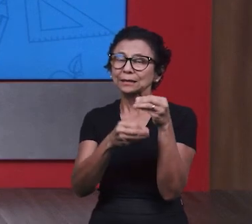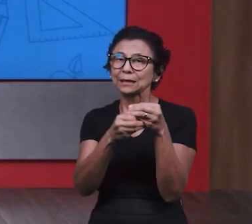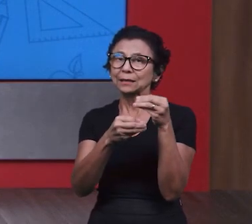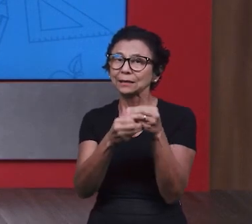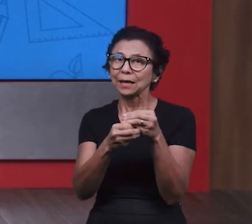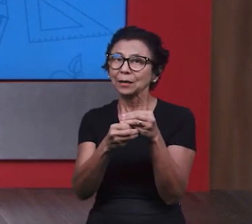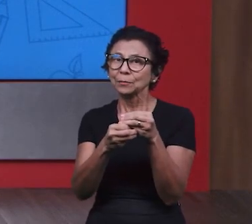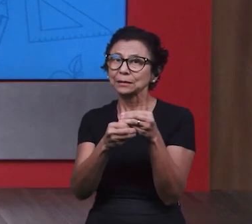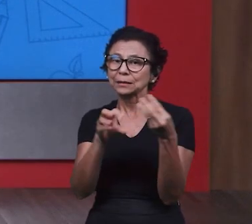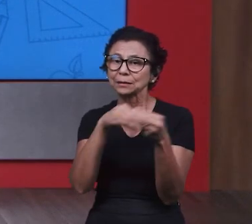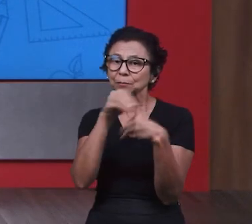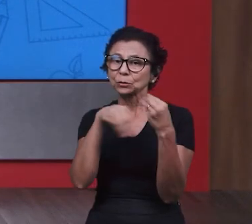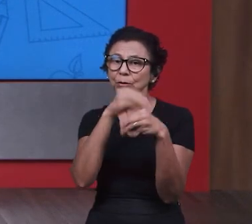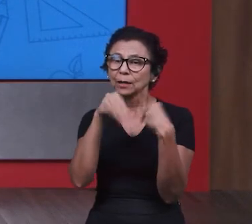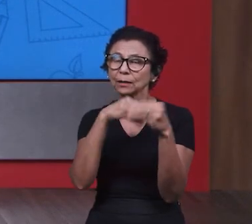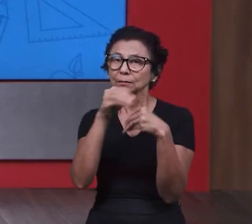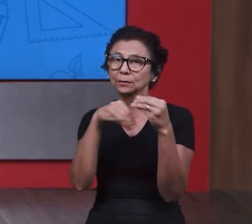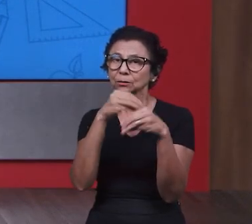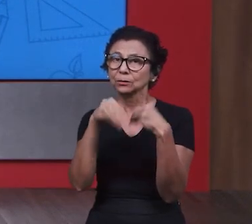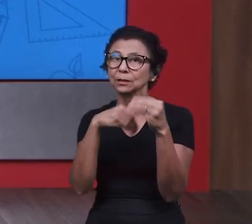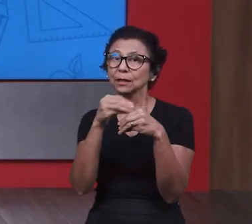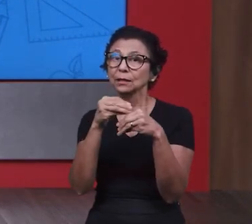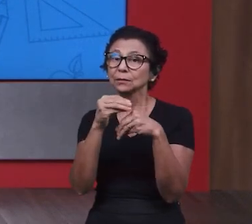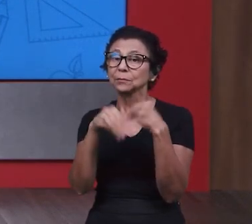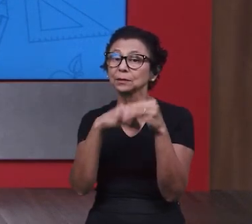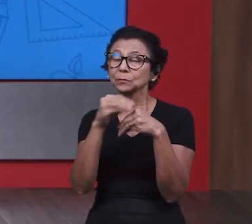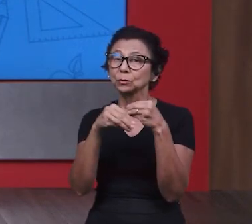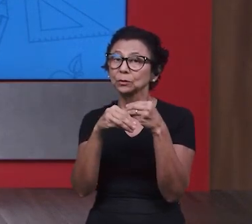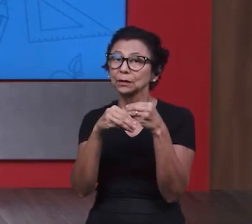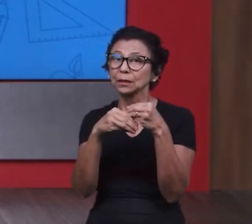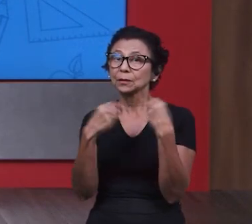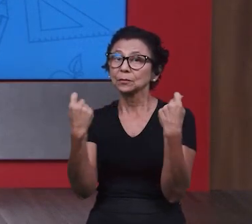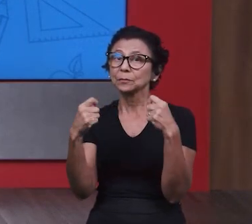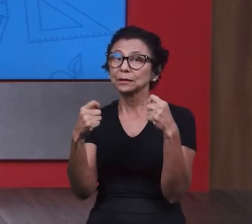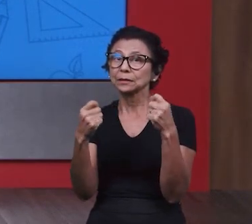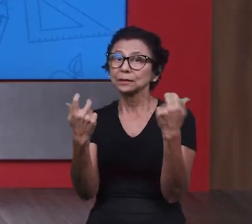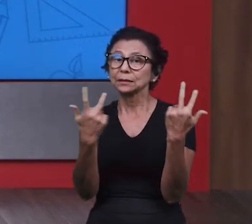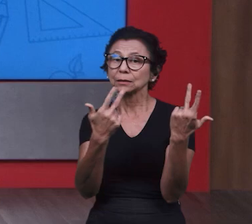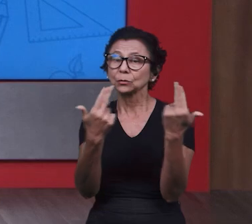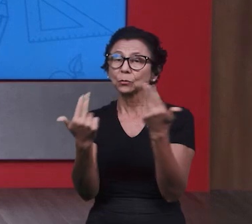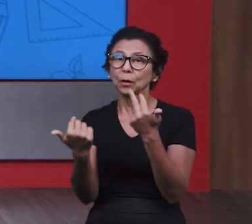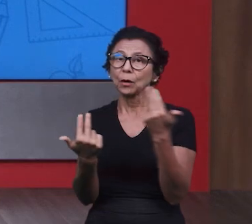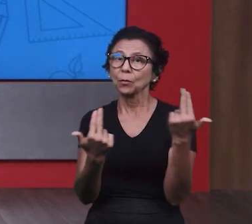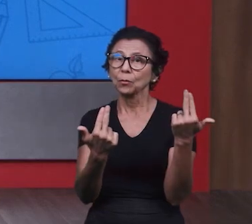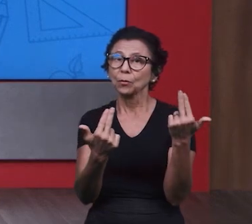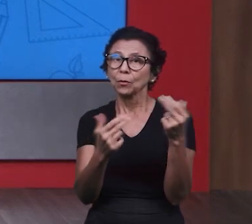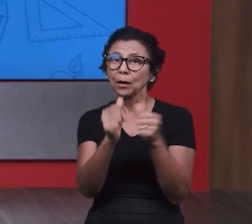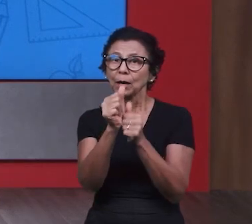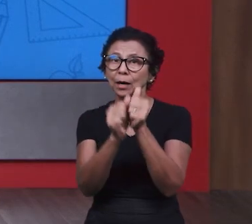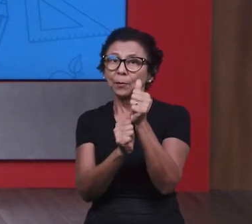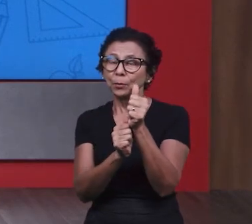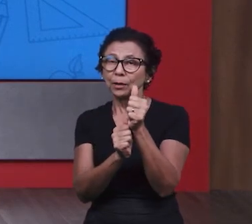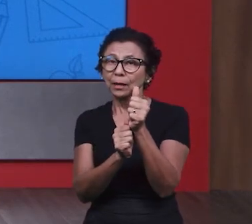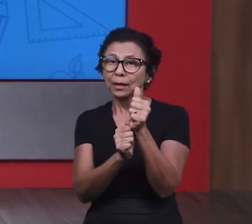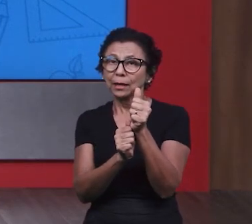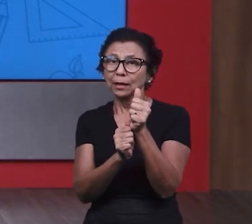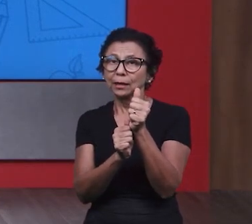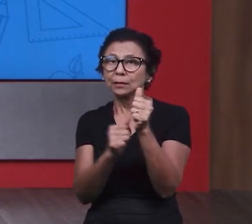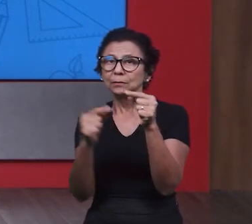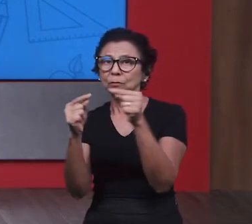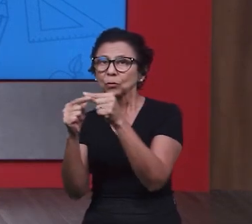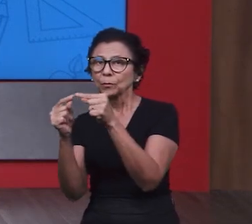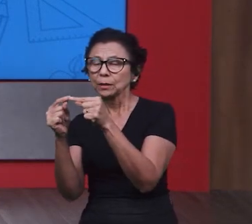tem que juntar, tem que interagir. E para interagir, tem que ser semelhante. Apolar com apolar e polar com